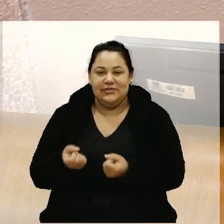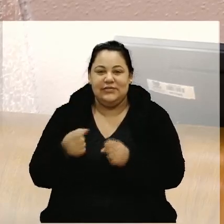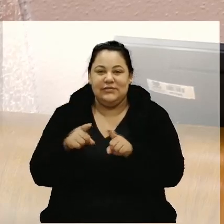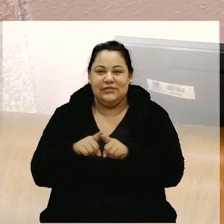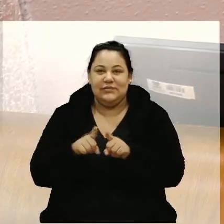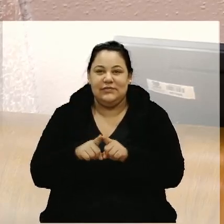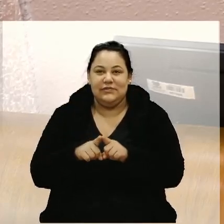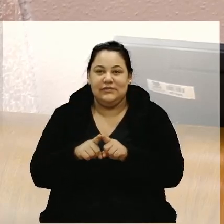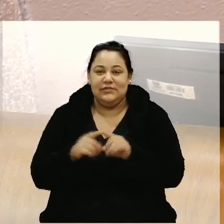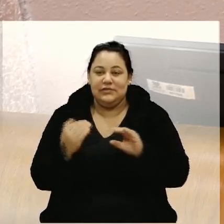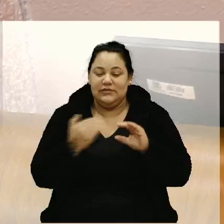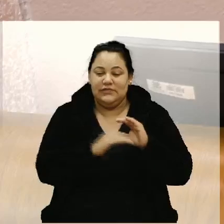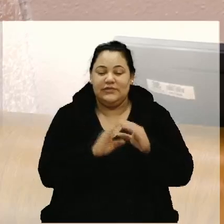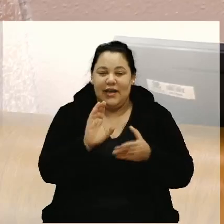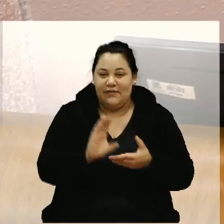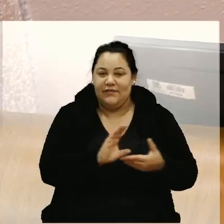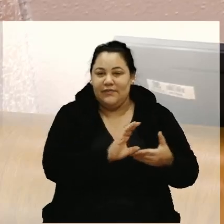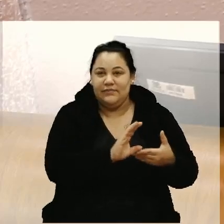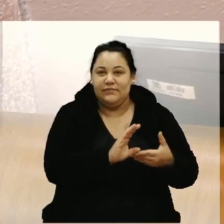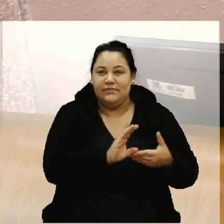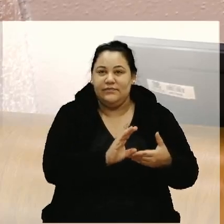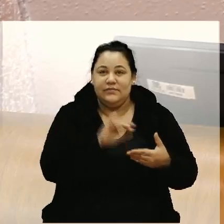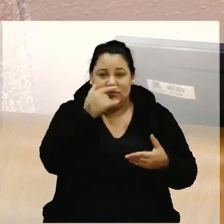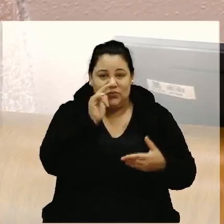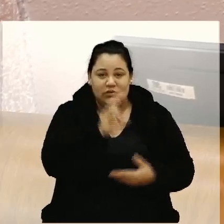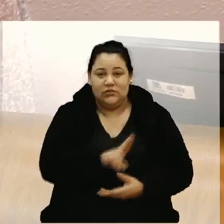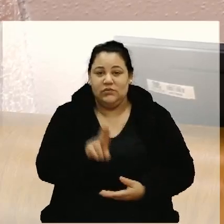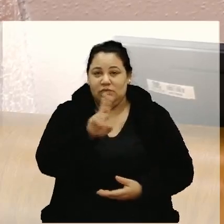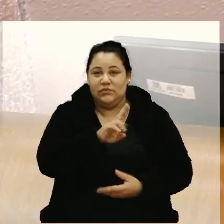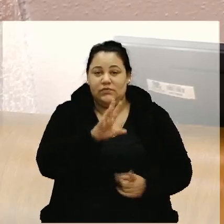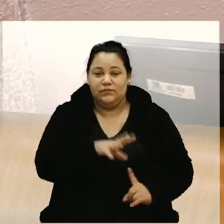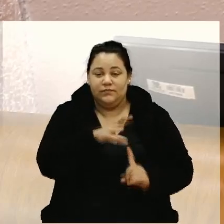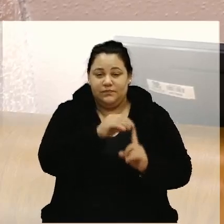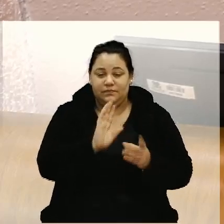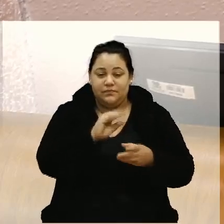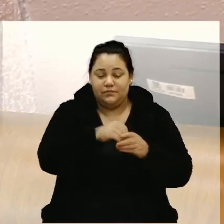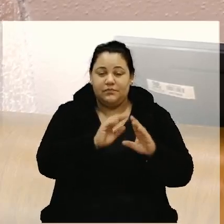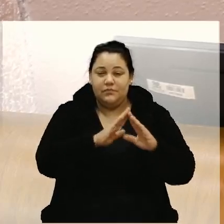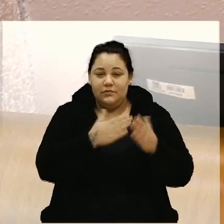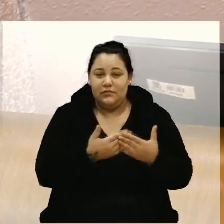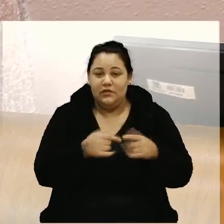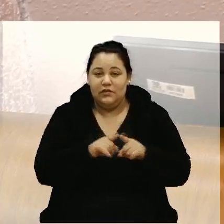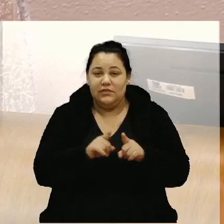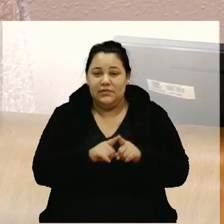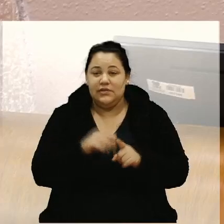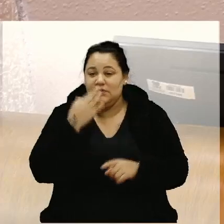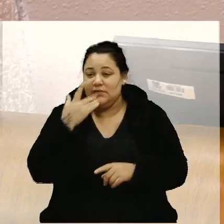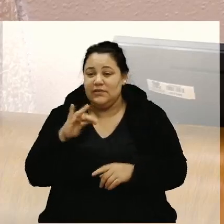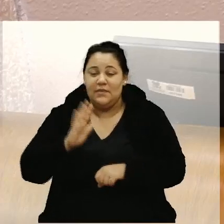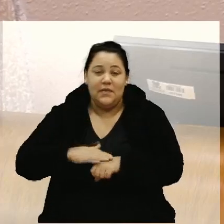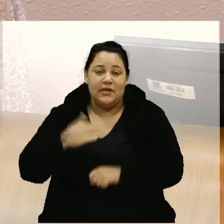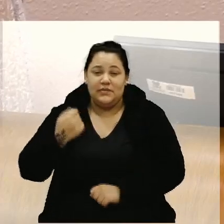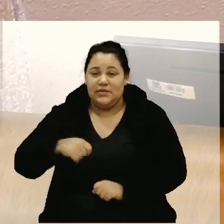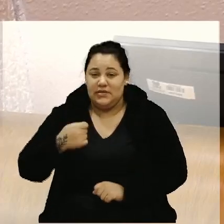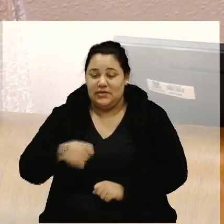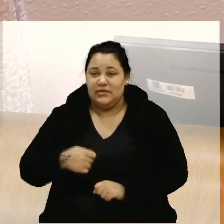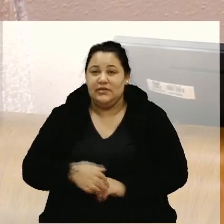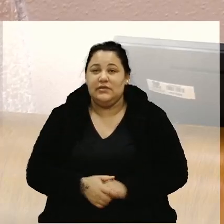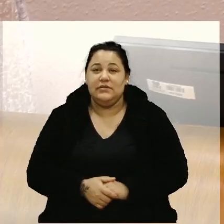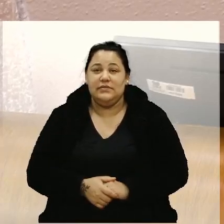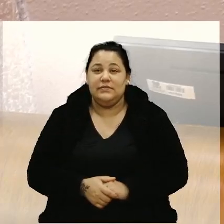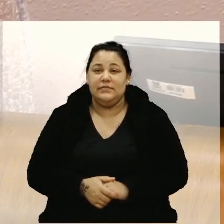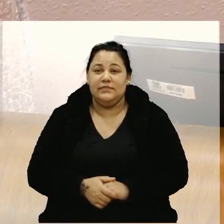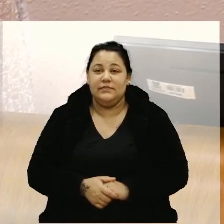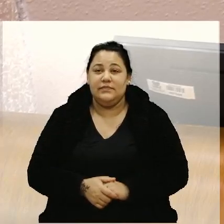que destinasse o recurso para a gente aplicar, principalmente na escola, né, onde as crianças mais precisam. Então, está